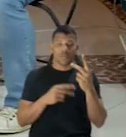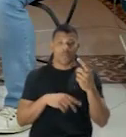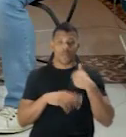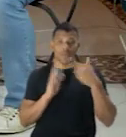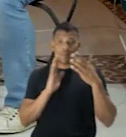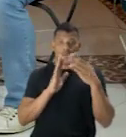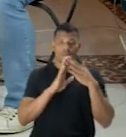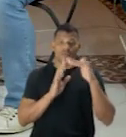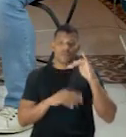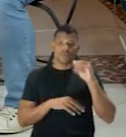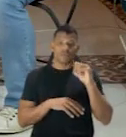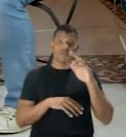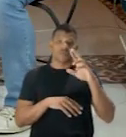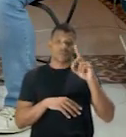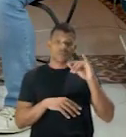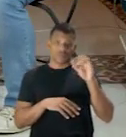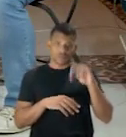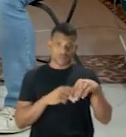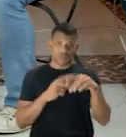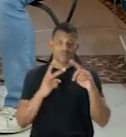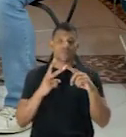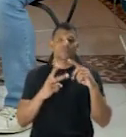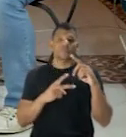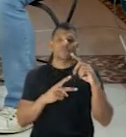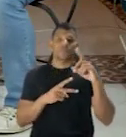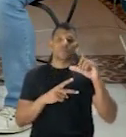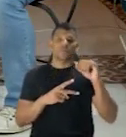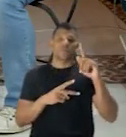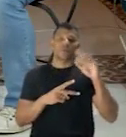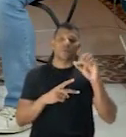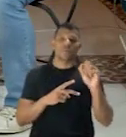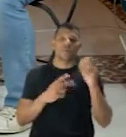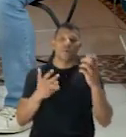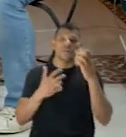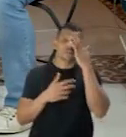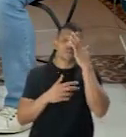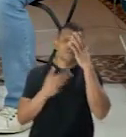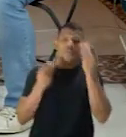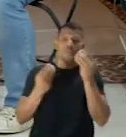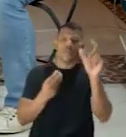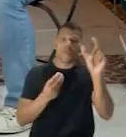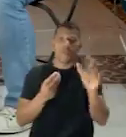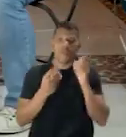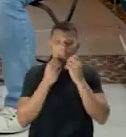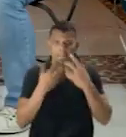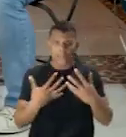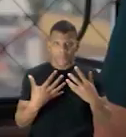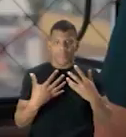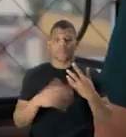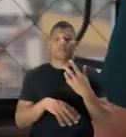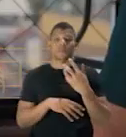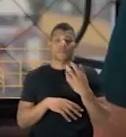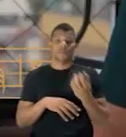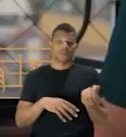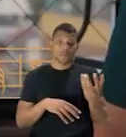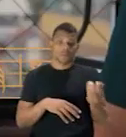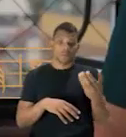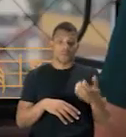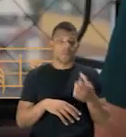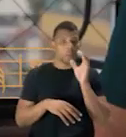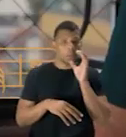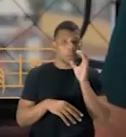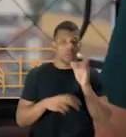no Jardim Botânico, o Simas na Lagoa, aí o João falou, pô, eu quero ver como é que o moleque tá. Passou lá em casa, botei lá uma cerveja, uns acepipes